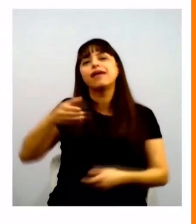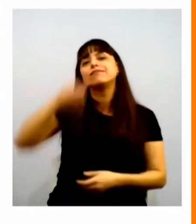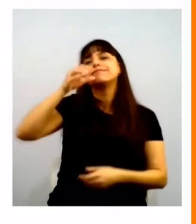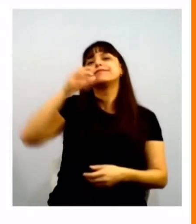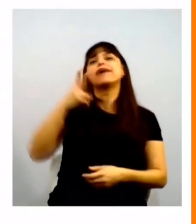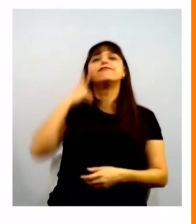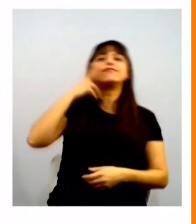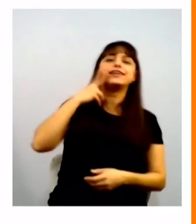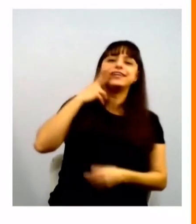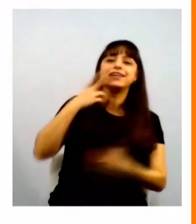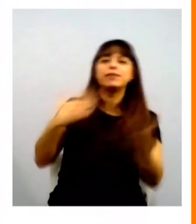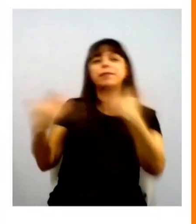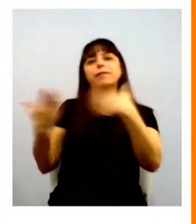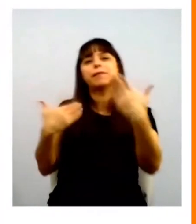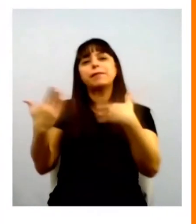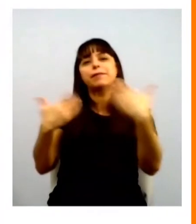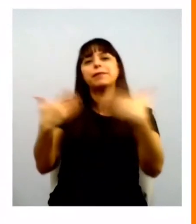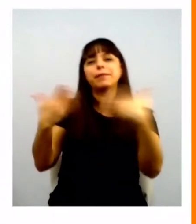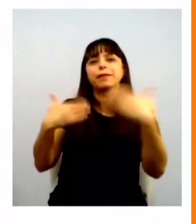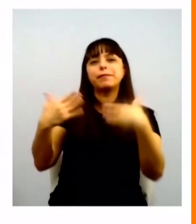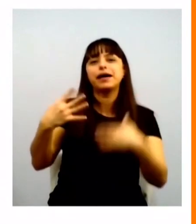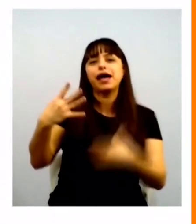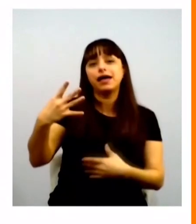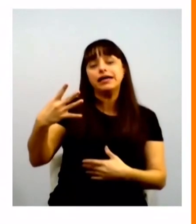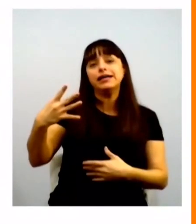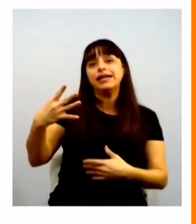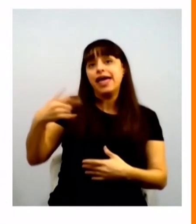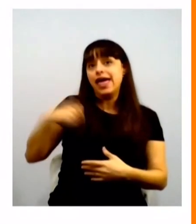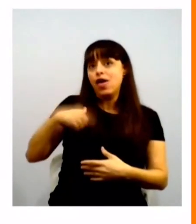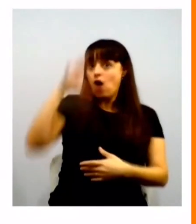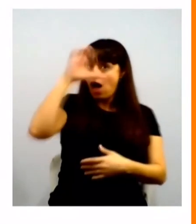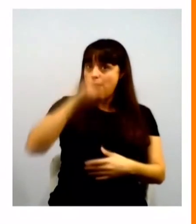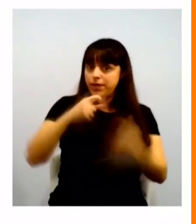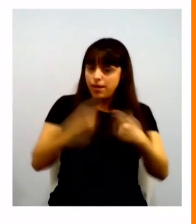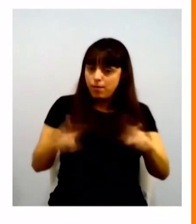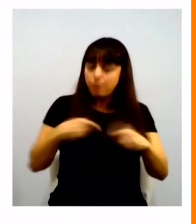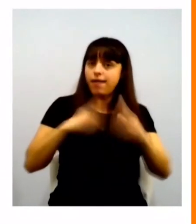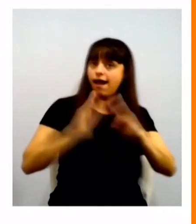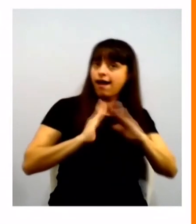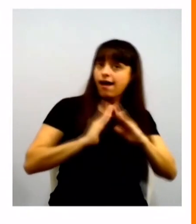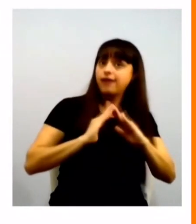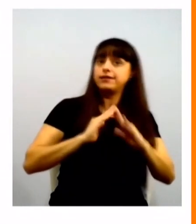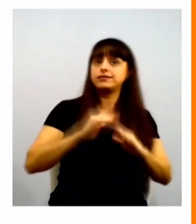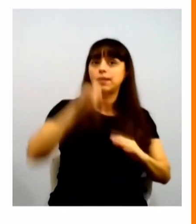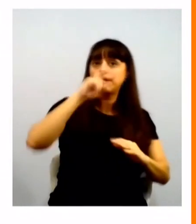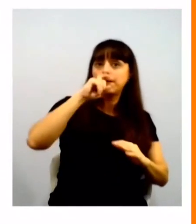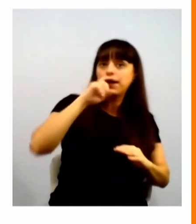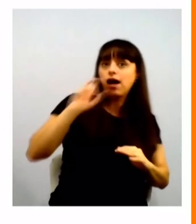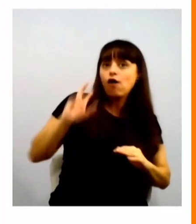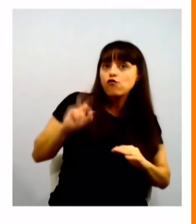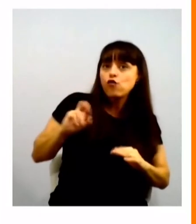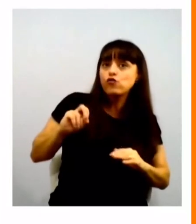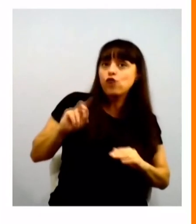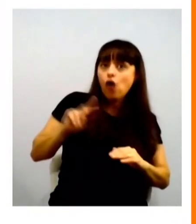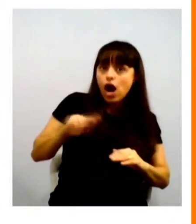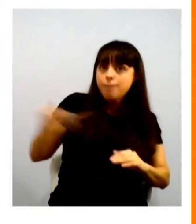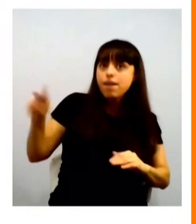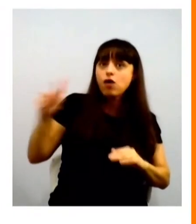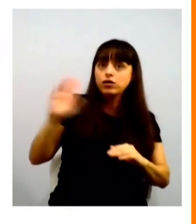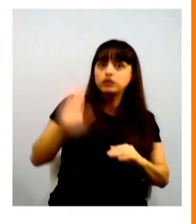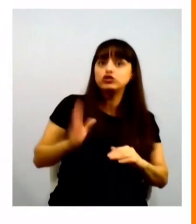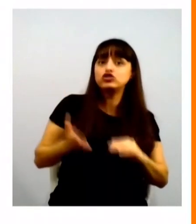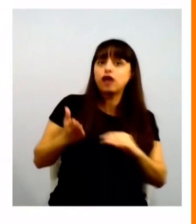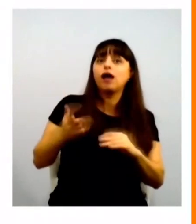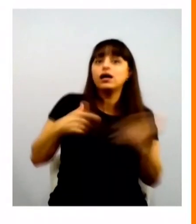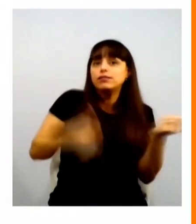música em minha casa. Meu papá e meus abelos e meus irmãos tocávamos e